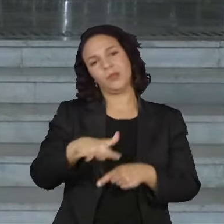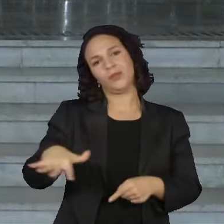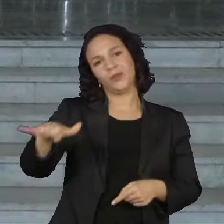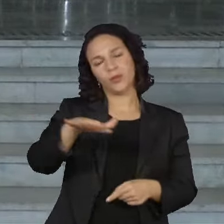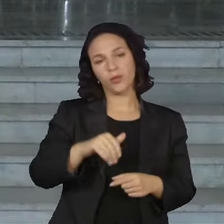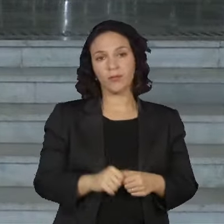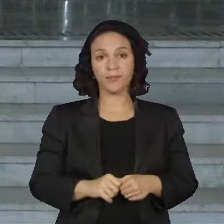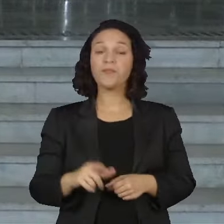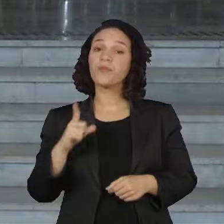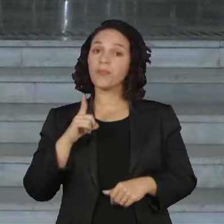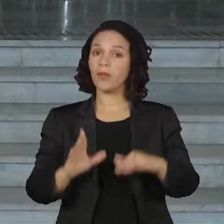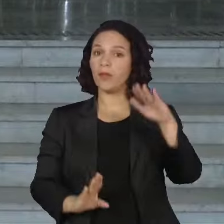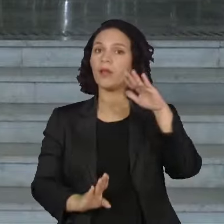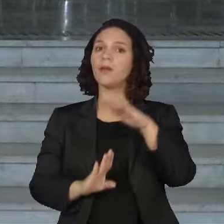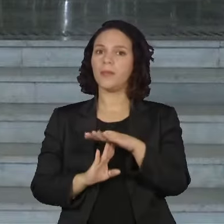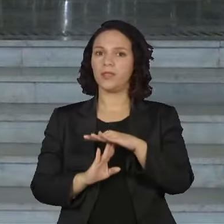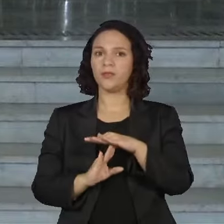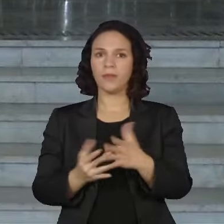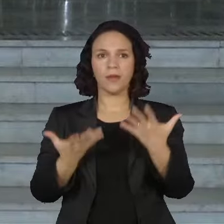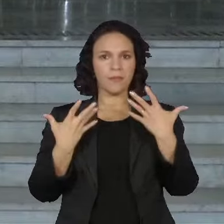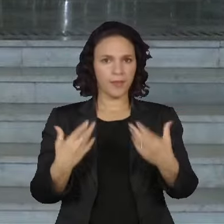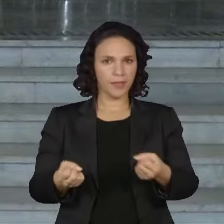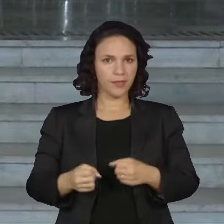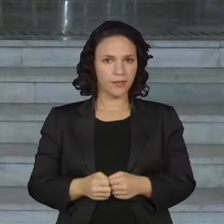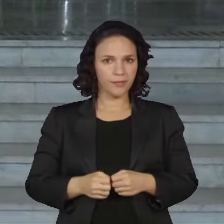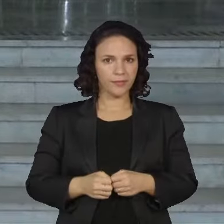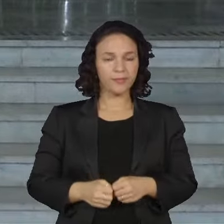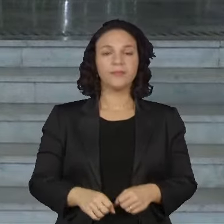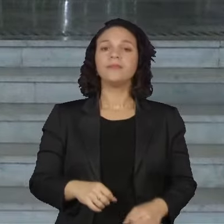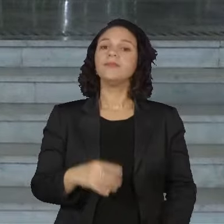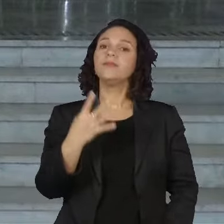um limite para aderir a esse programa, que é de